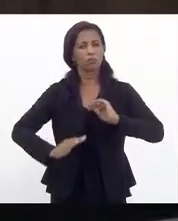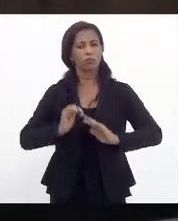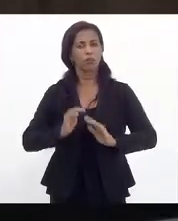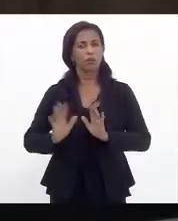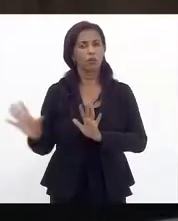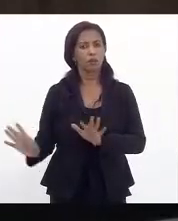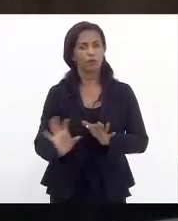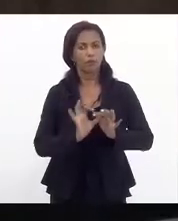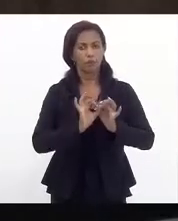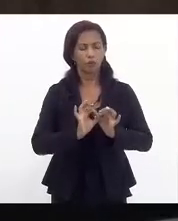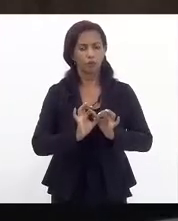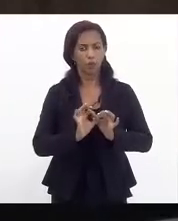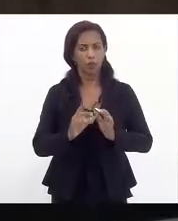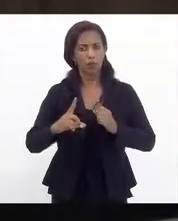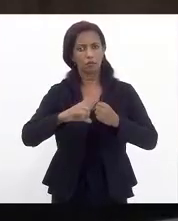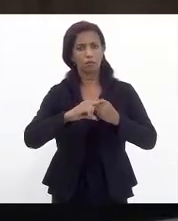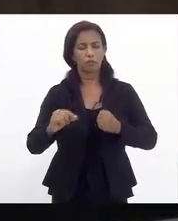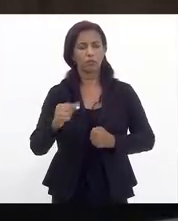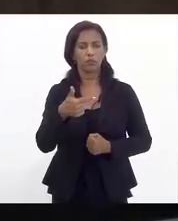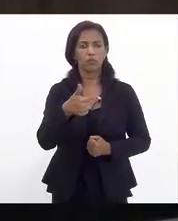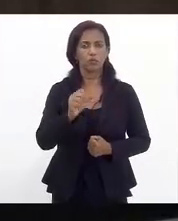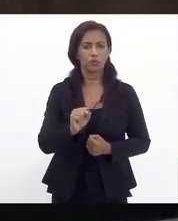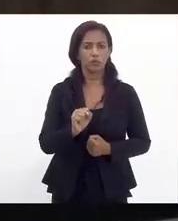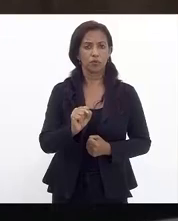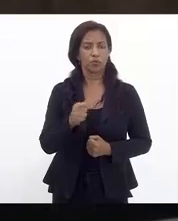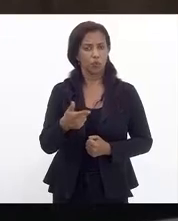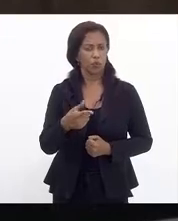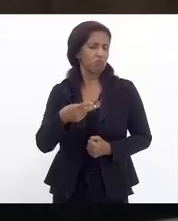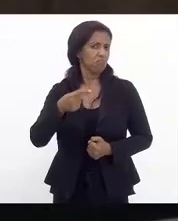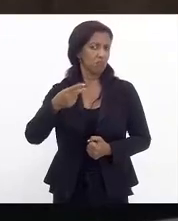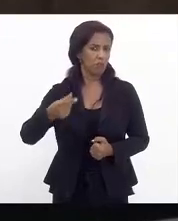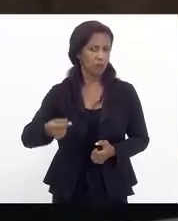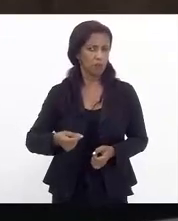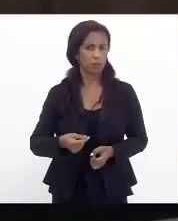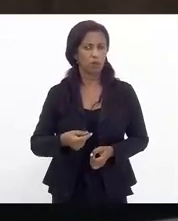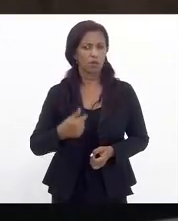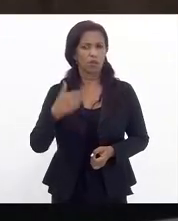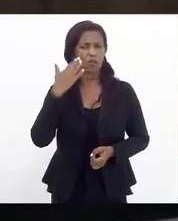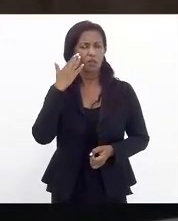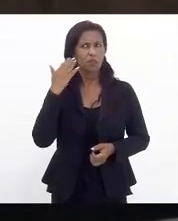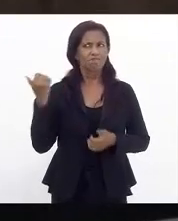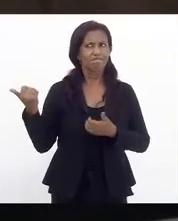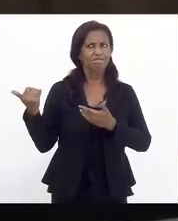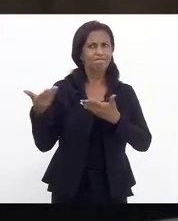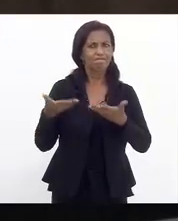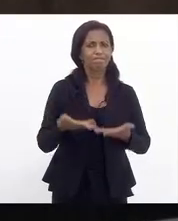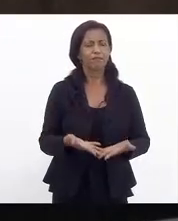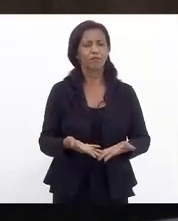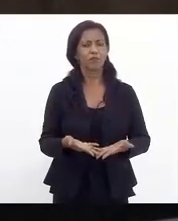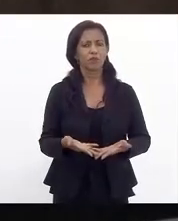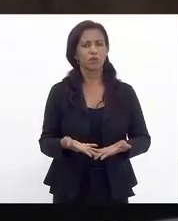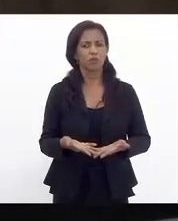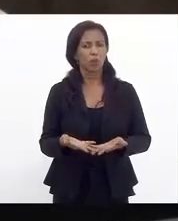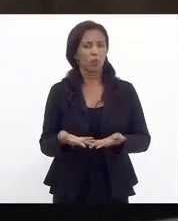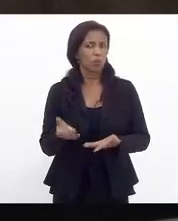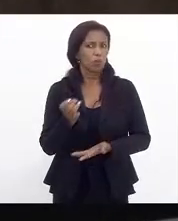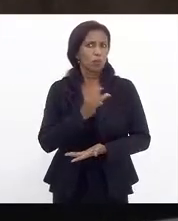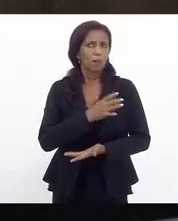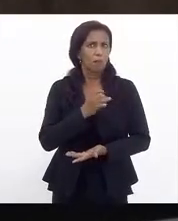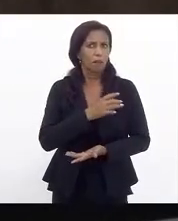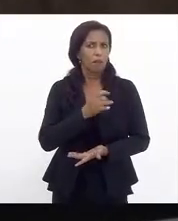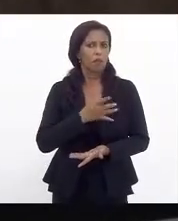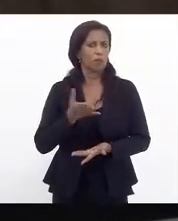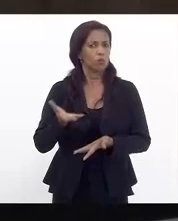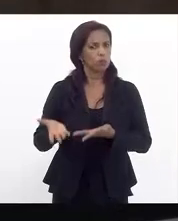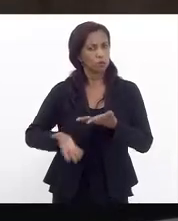está vinculado nosso artigo 28 exclusivamente a tempo sem é muito muito muito medo muito